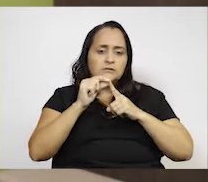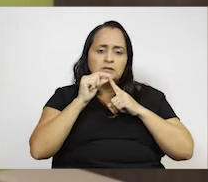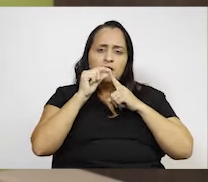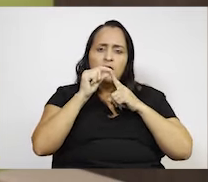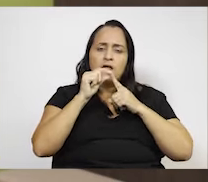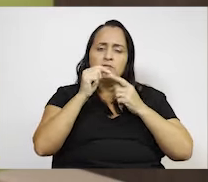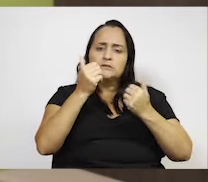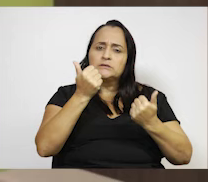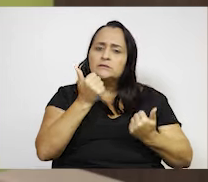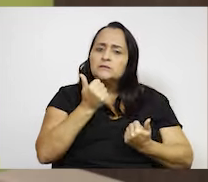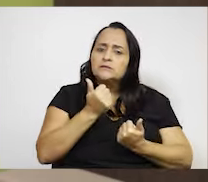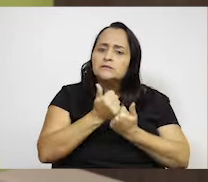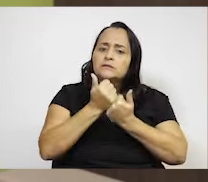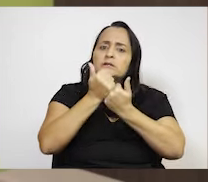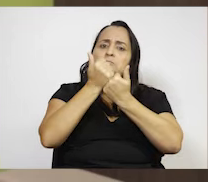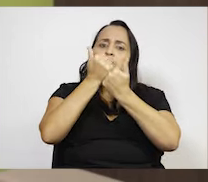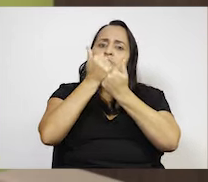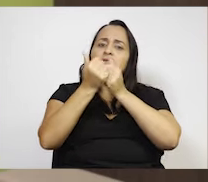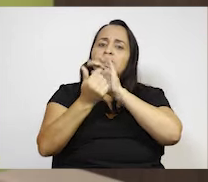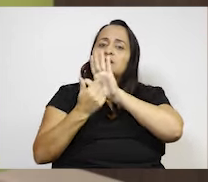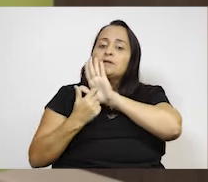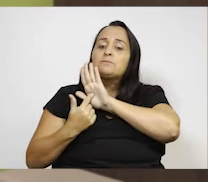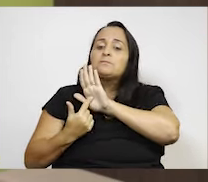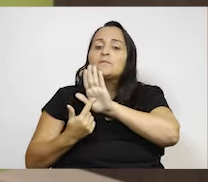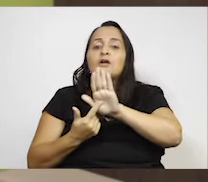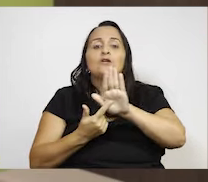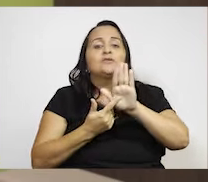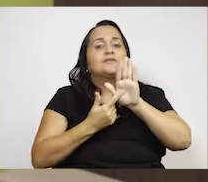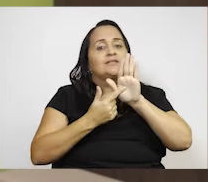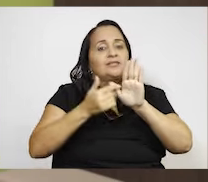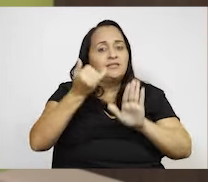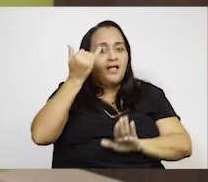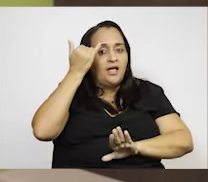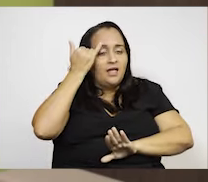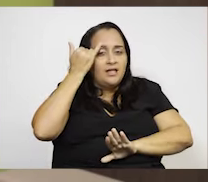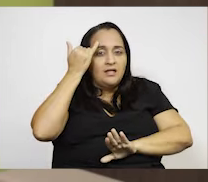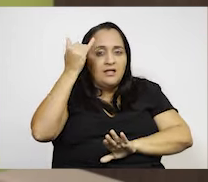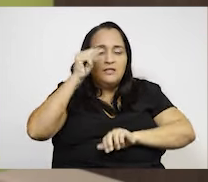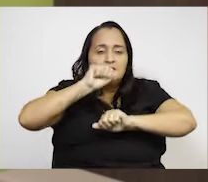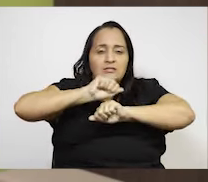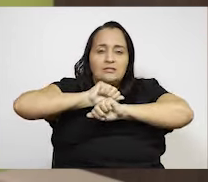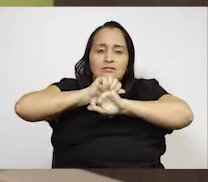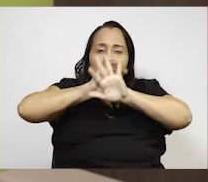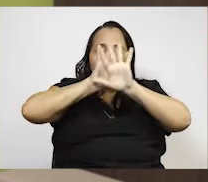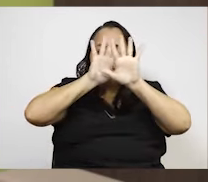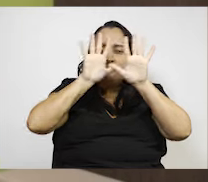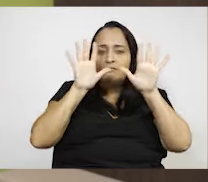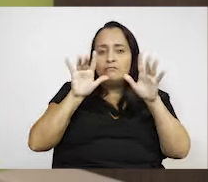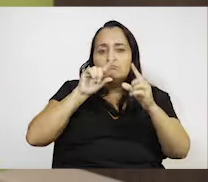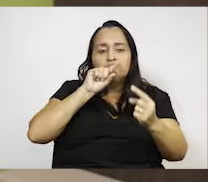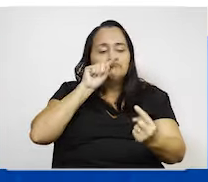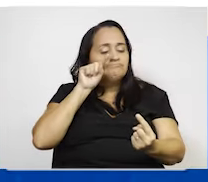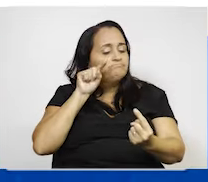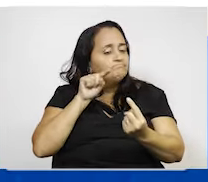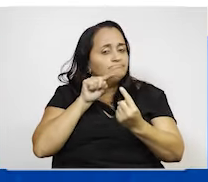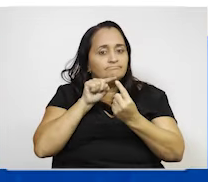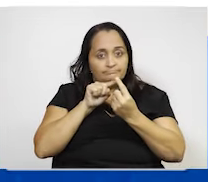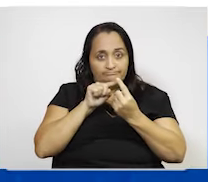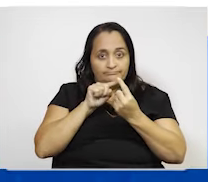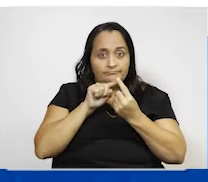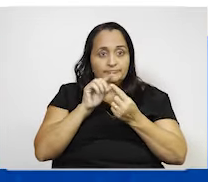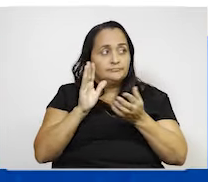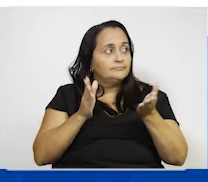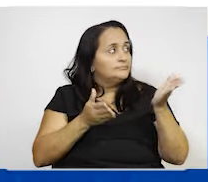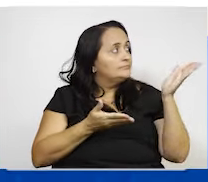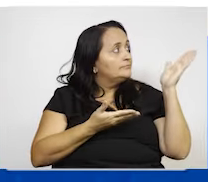nos auxiliar a mostrar a nossa ideia com mais clareza, com mais objetividade. Então,